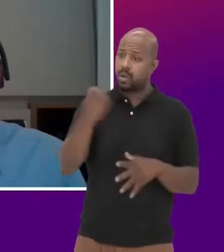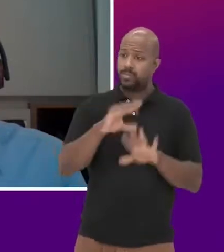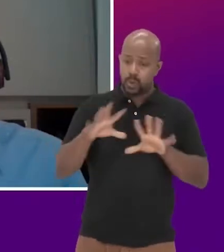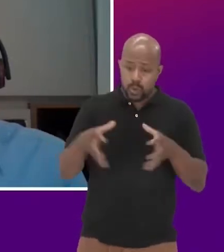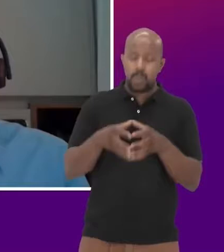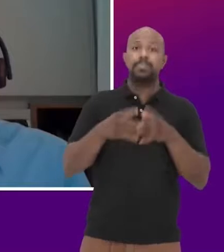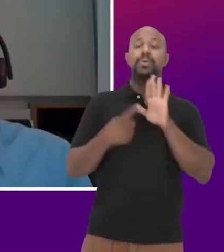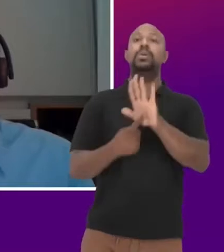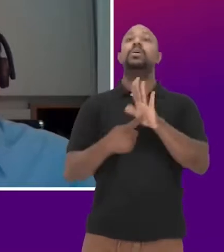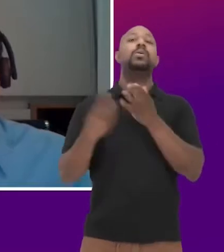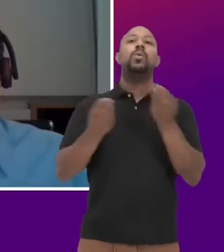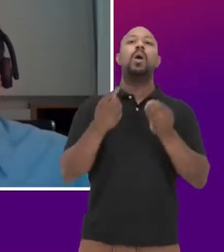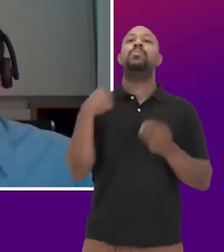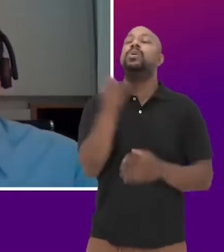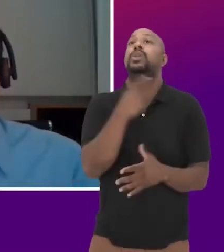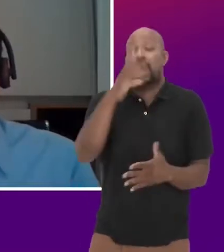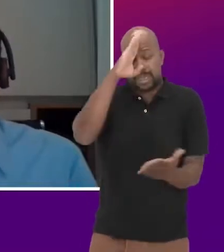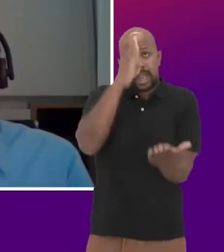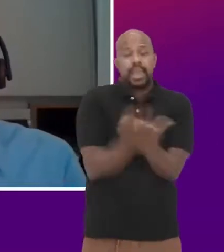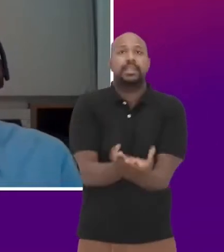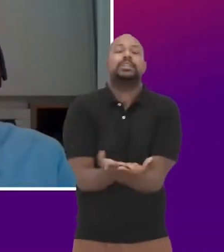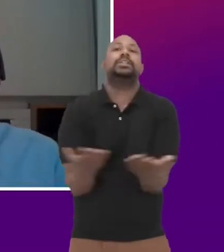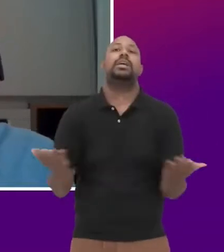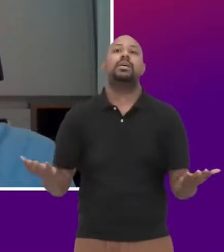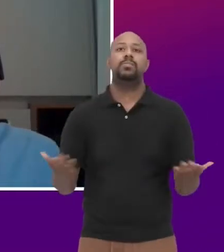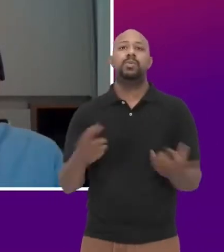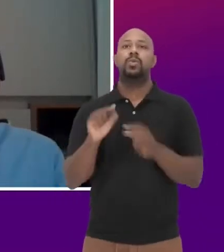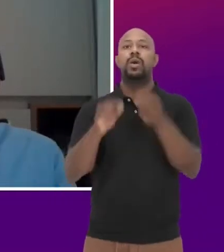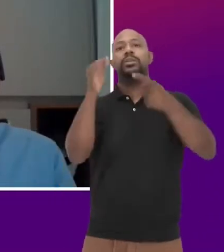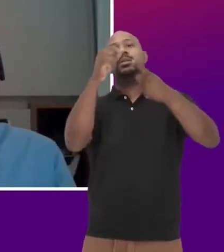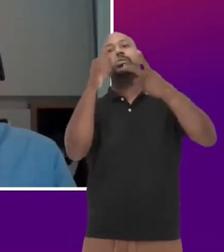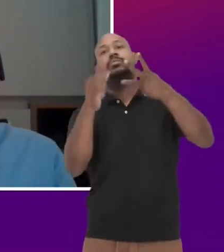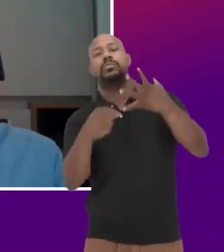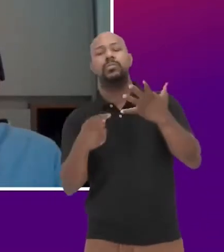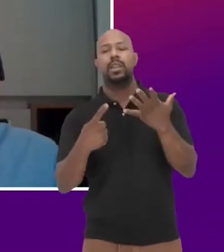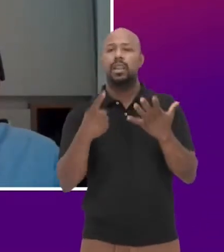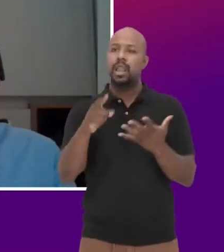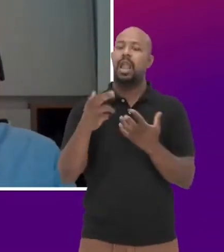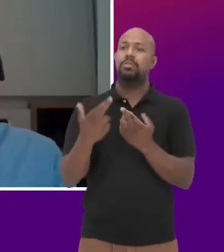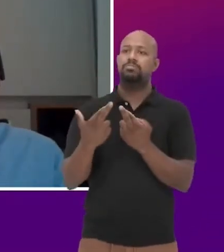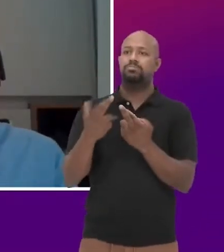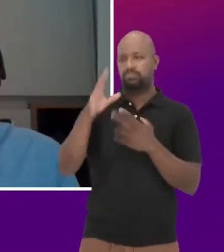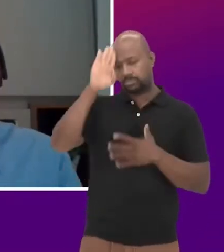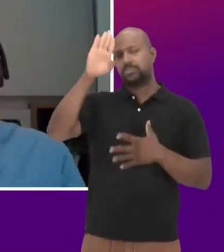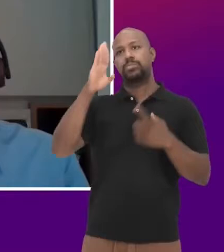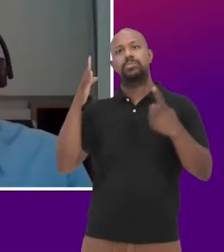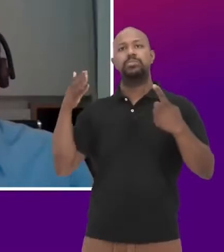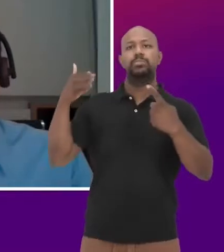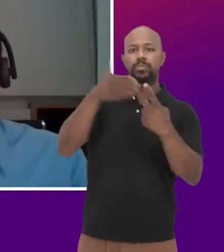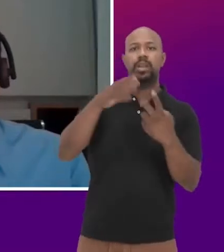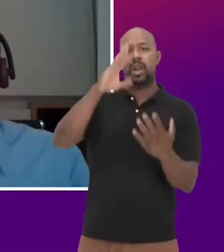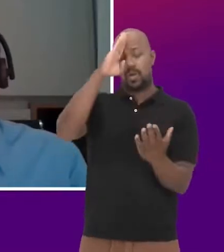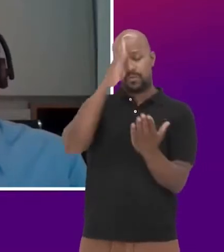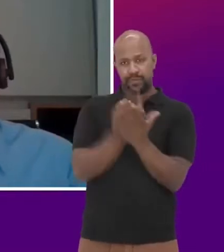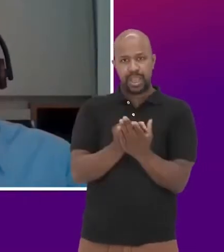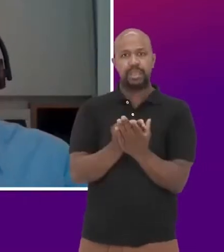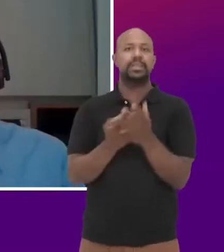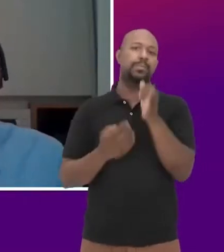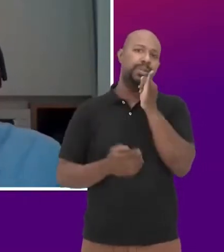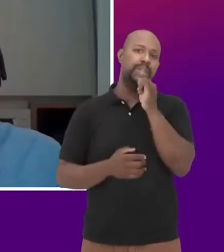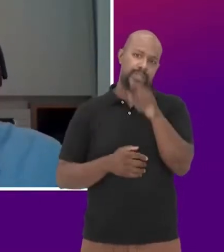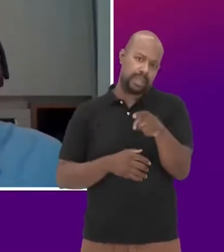grupo, né? No que acreditamos. Quais são os símbolos que nos regem? A confiança, por